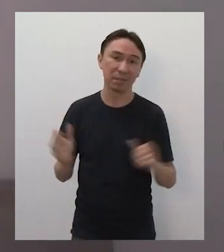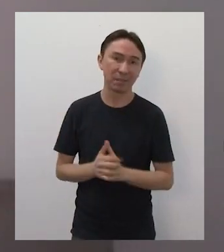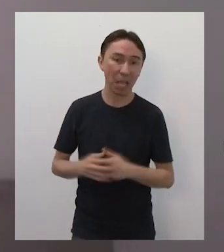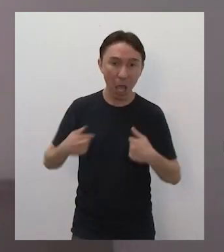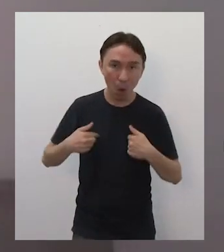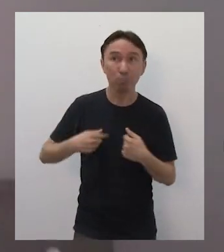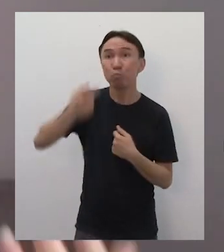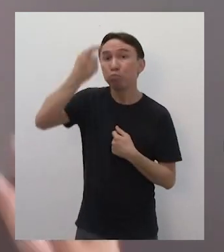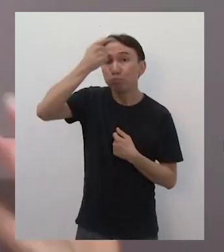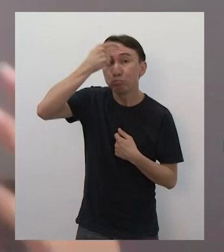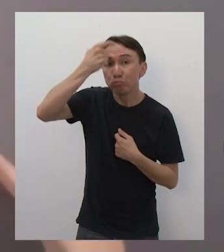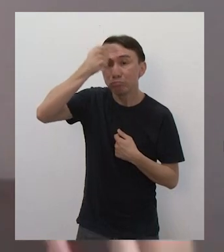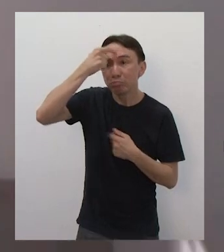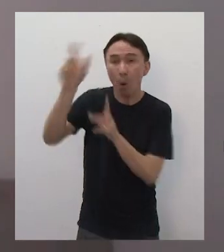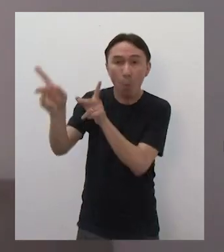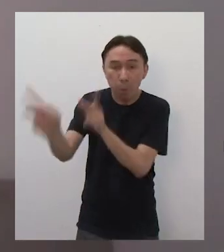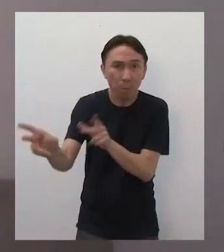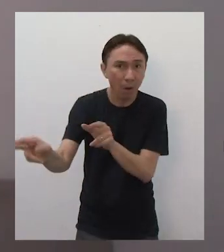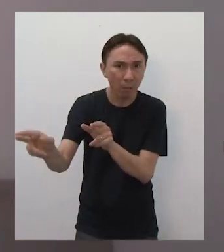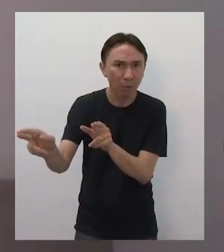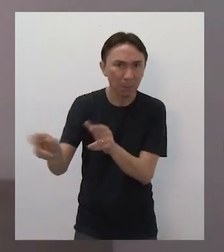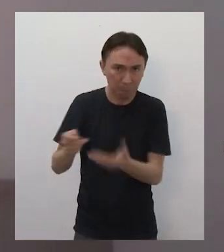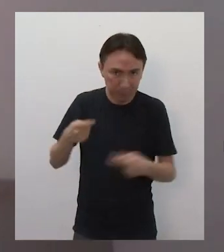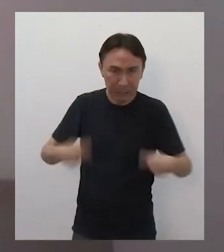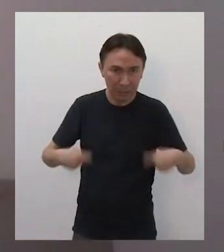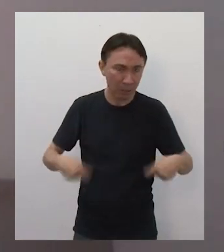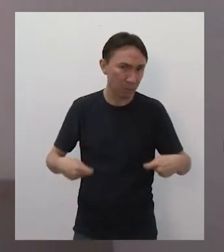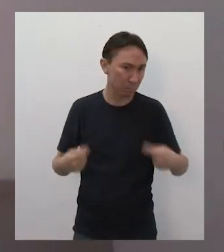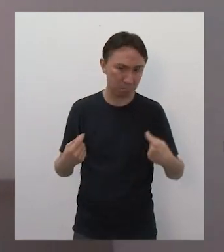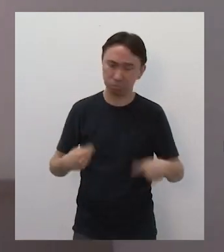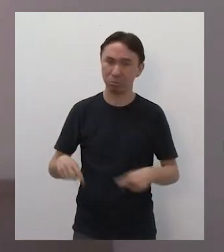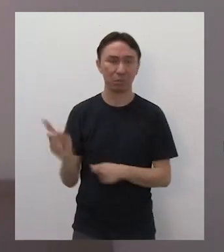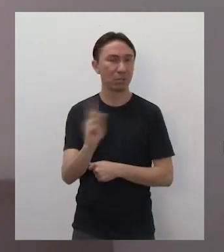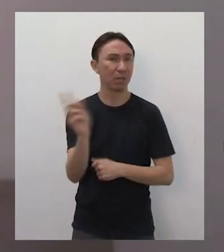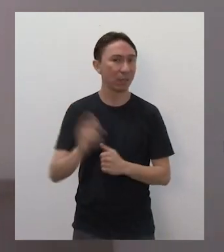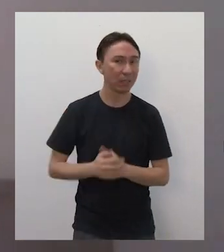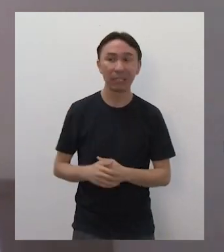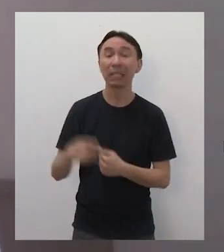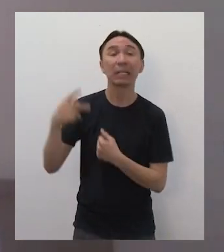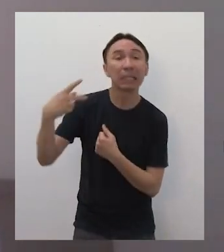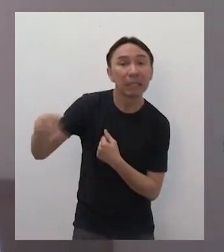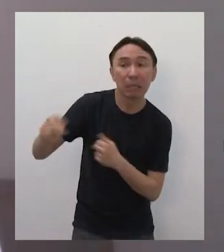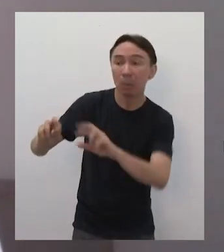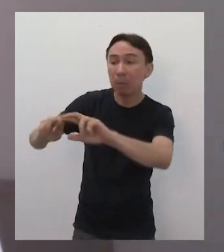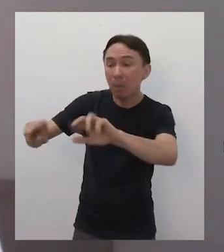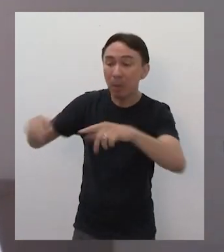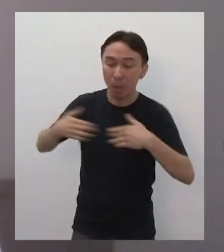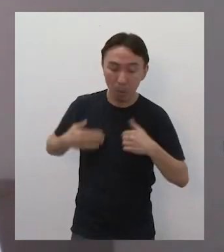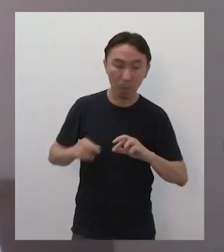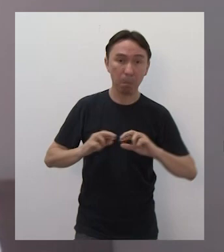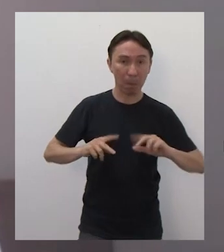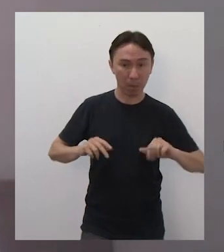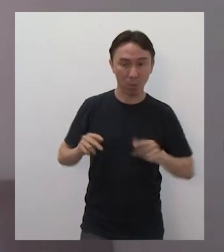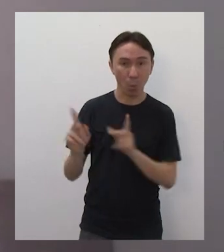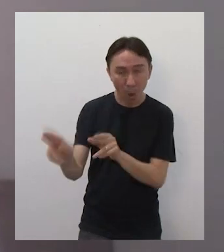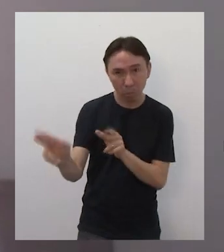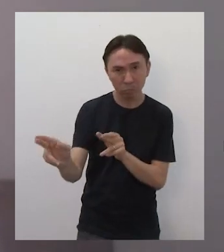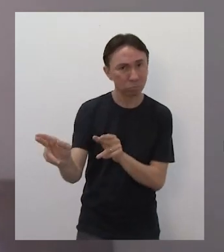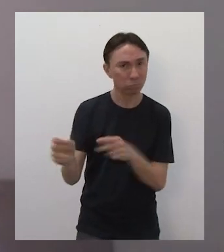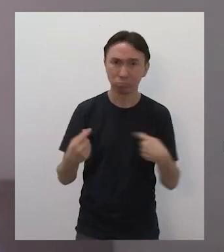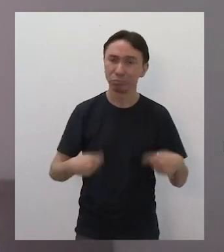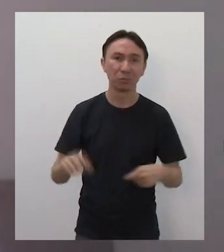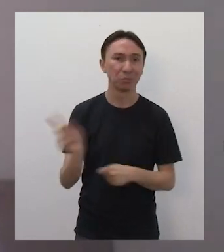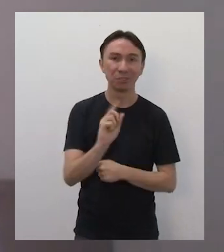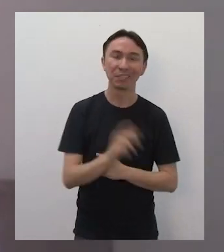outro, eu não preciso fazer as mesmas coisas que o outro, mas eu preciso escutá-lo. Então, eu tenho que